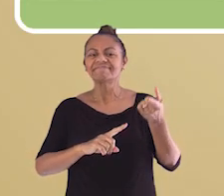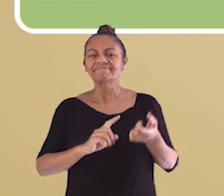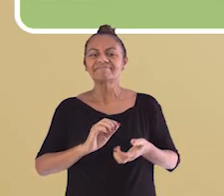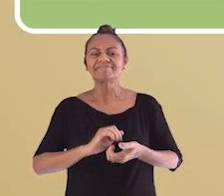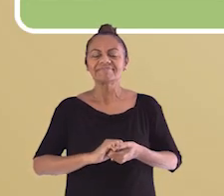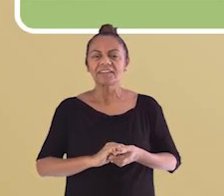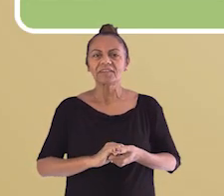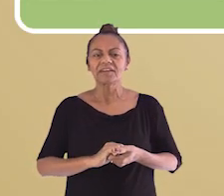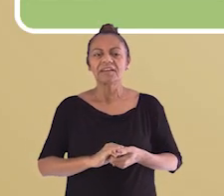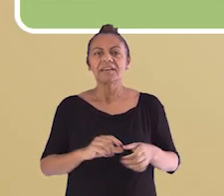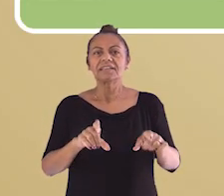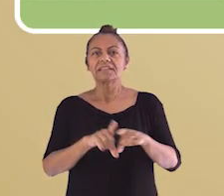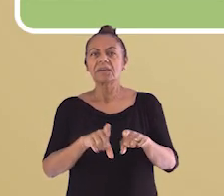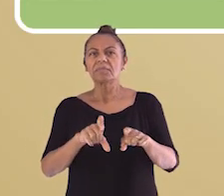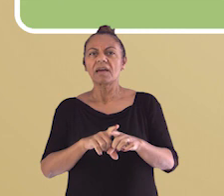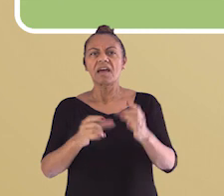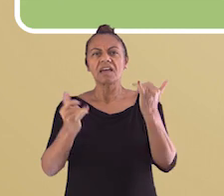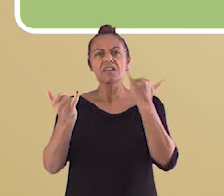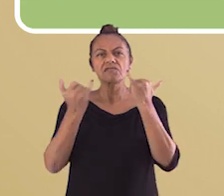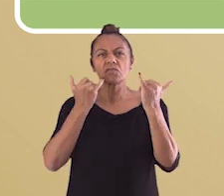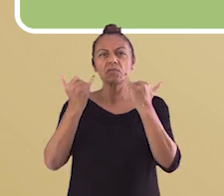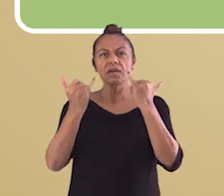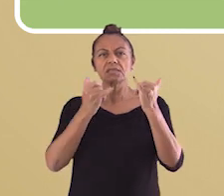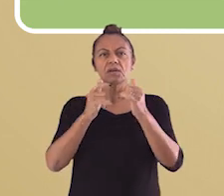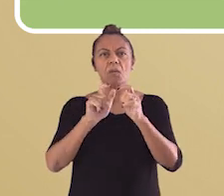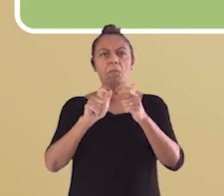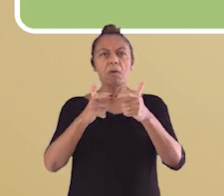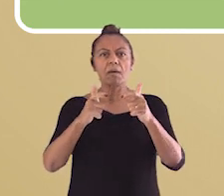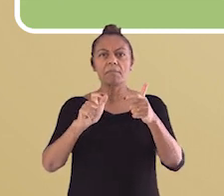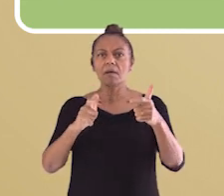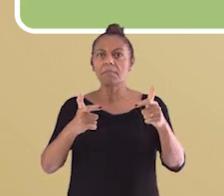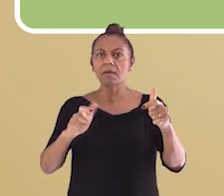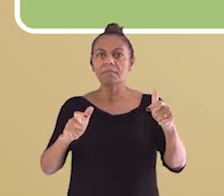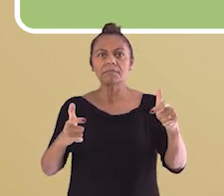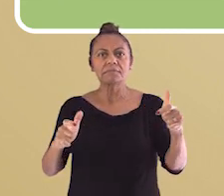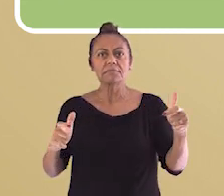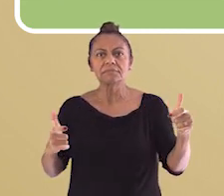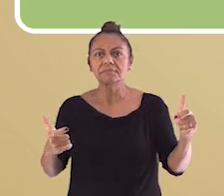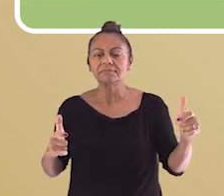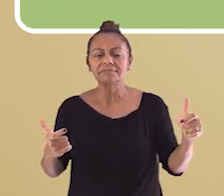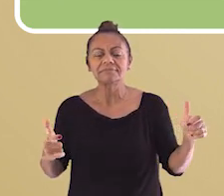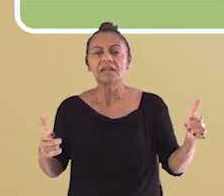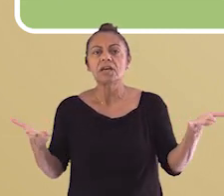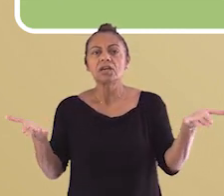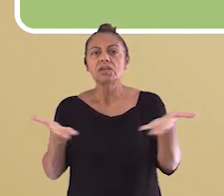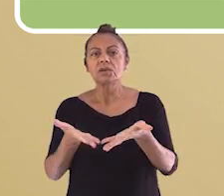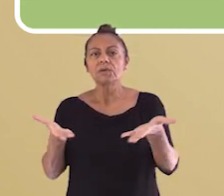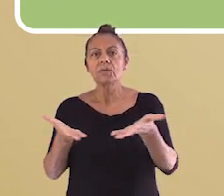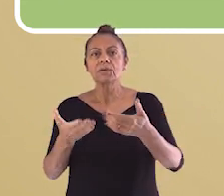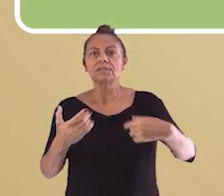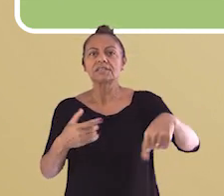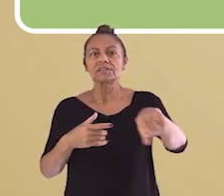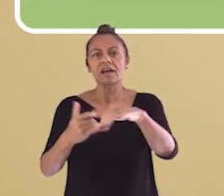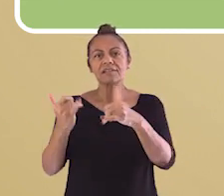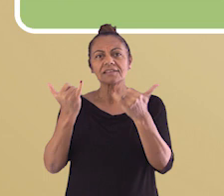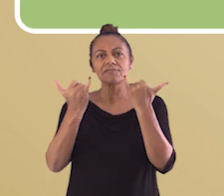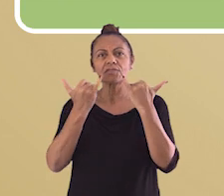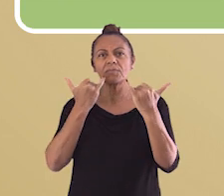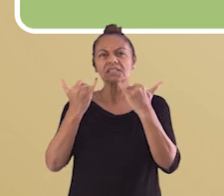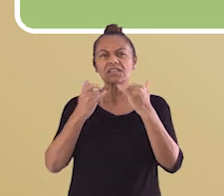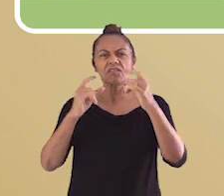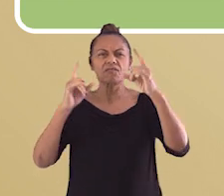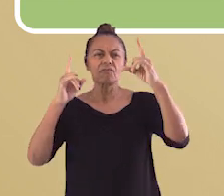A armazenagem de dados e informações ampliou-se de uma maneira grandiosa e atualmente nossas